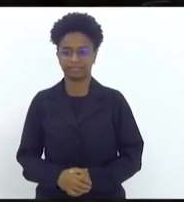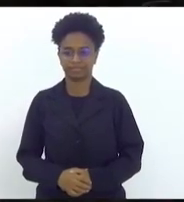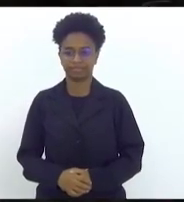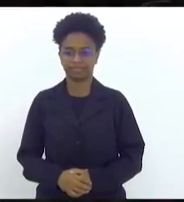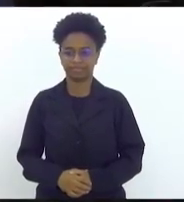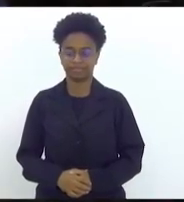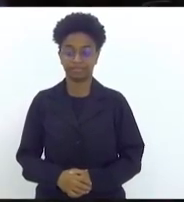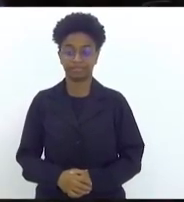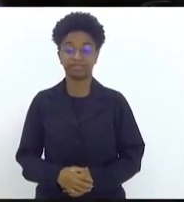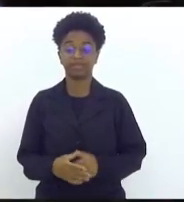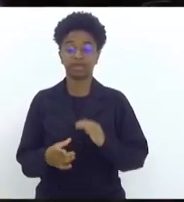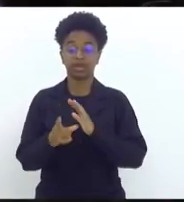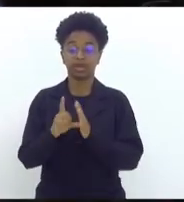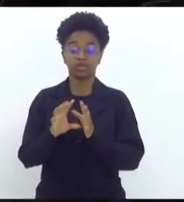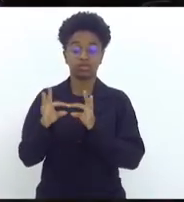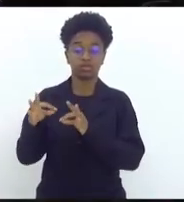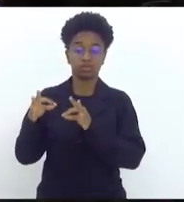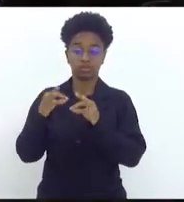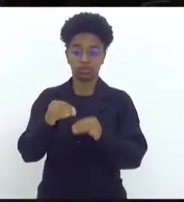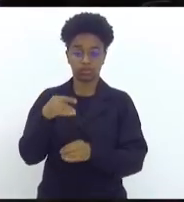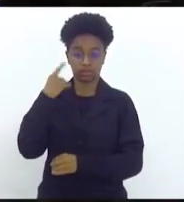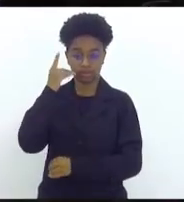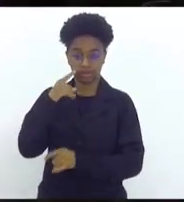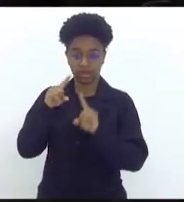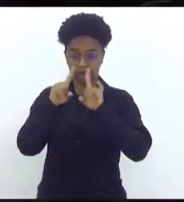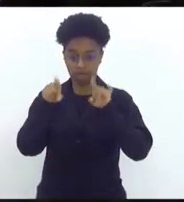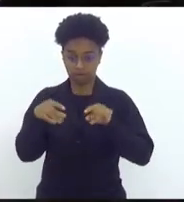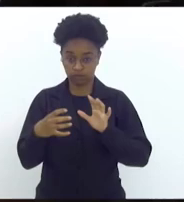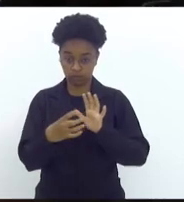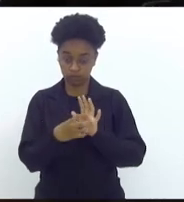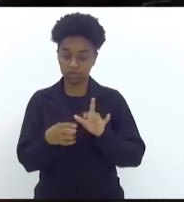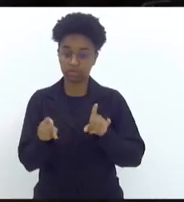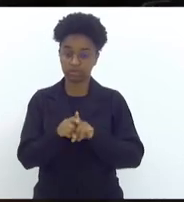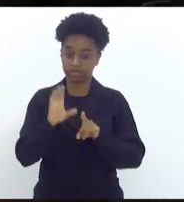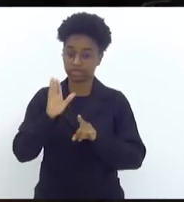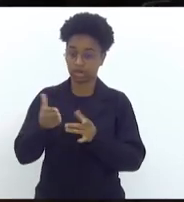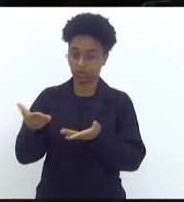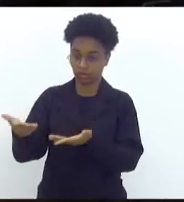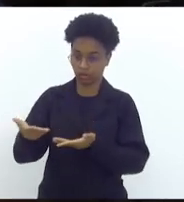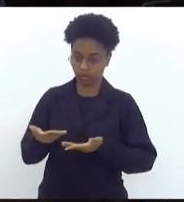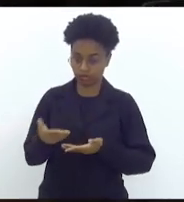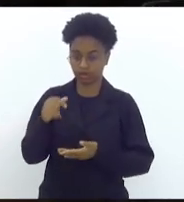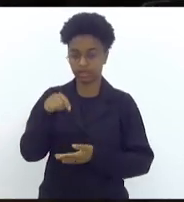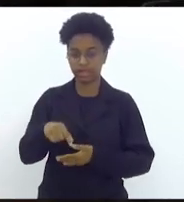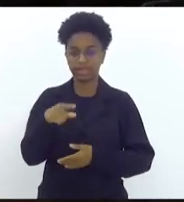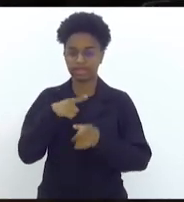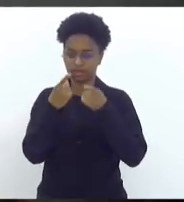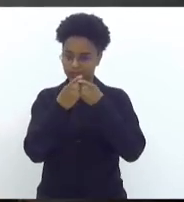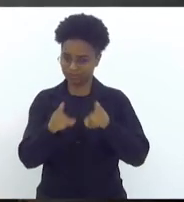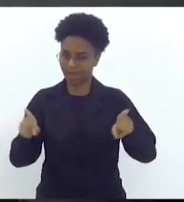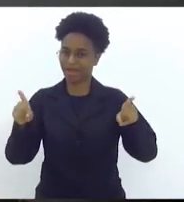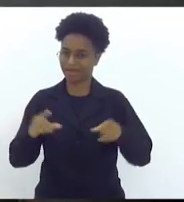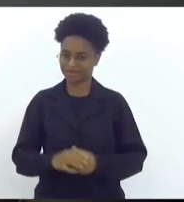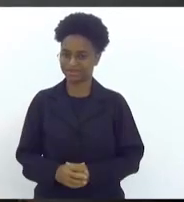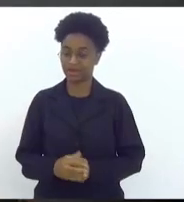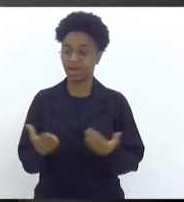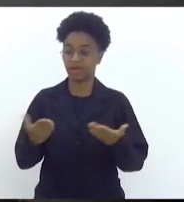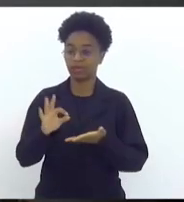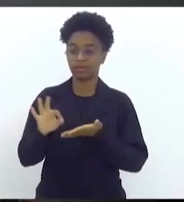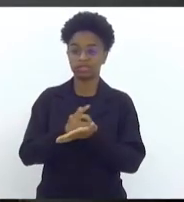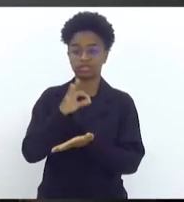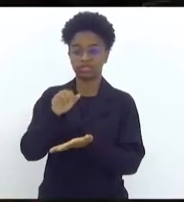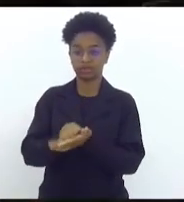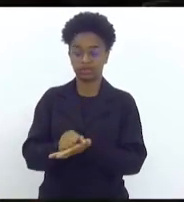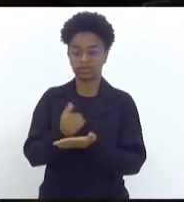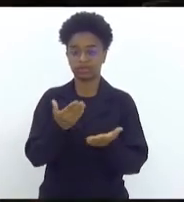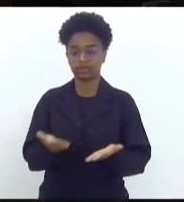de antemão todos os deputados funcionários já está convidado vai ter churrasco próximo orador